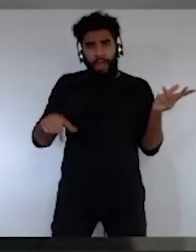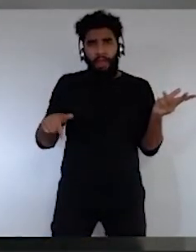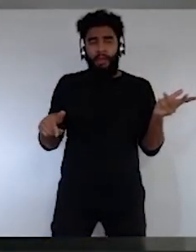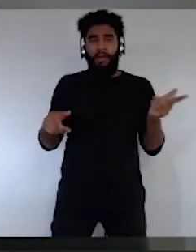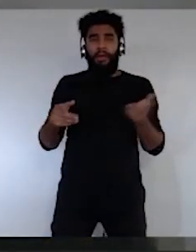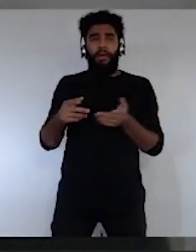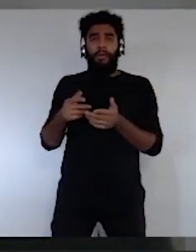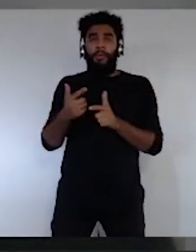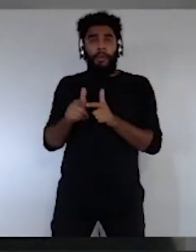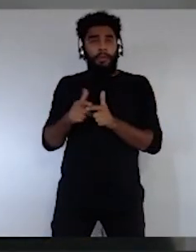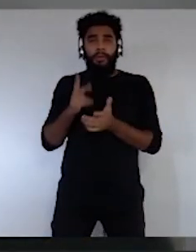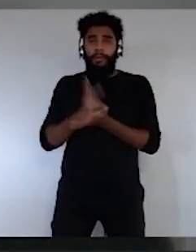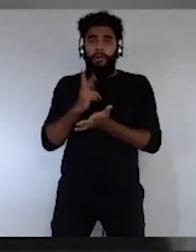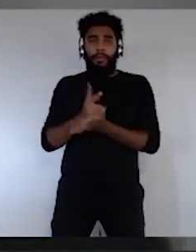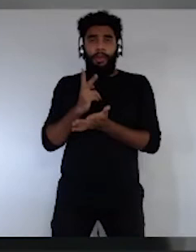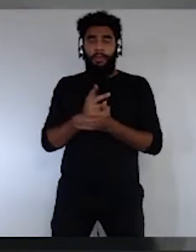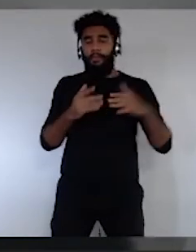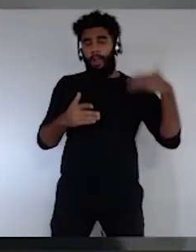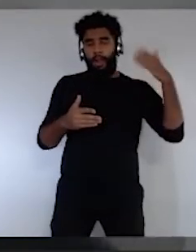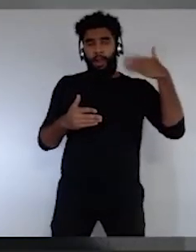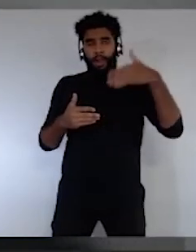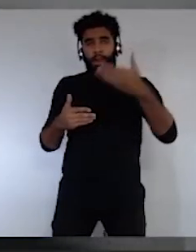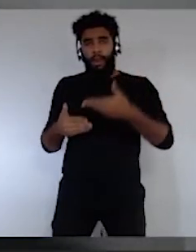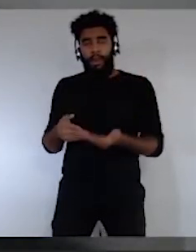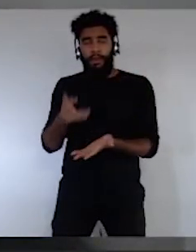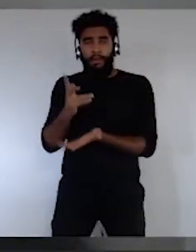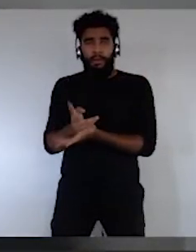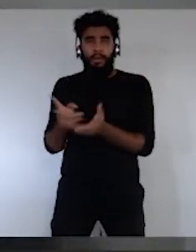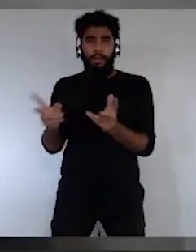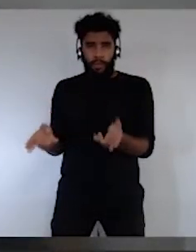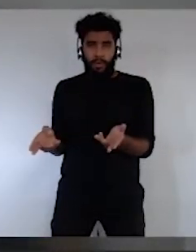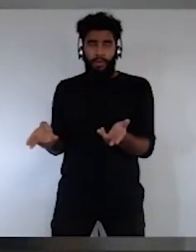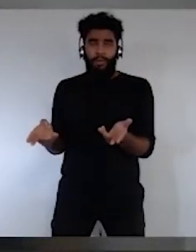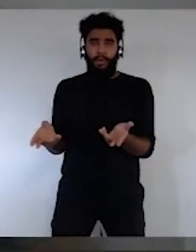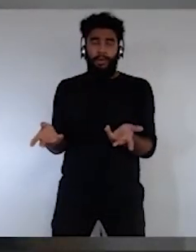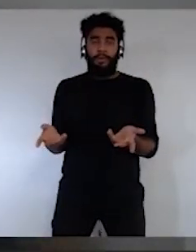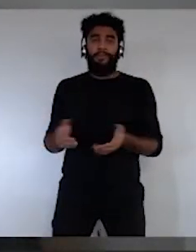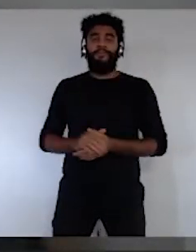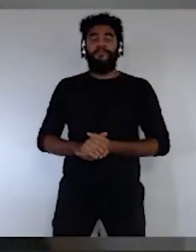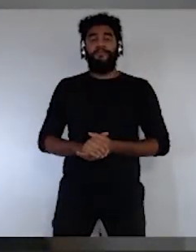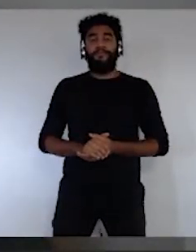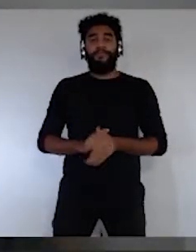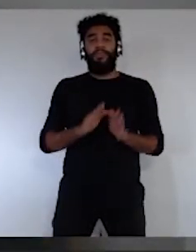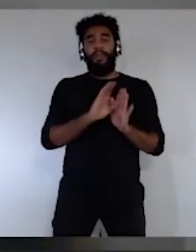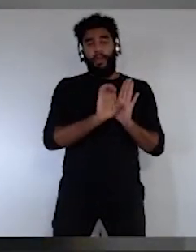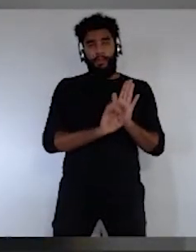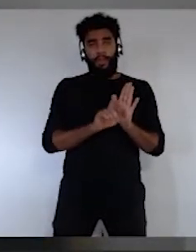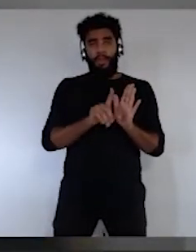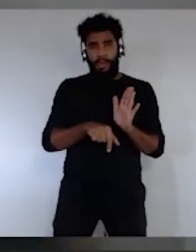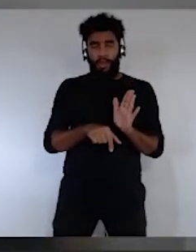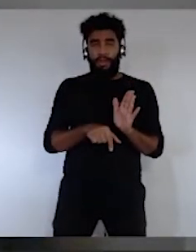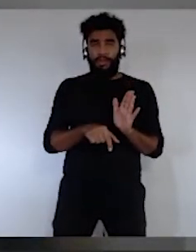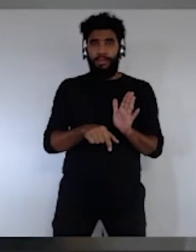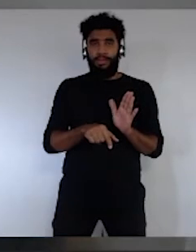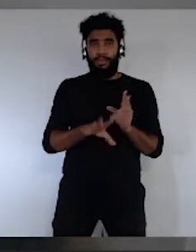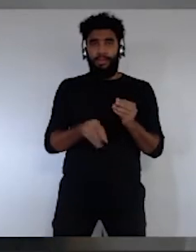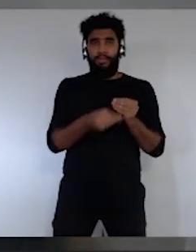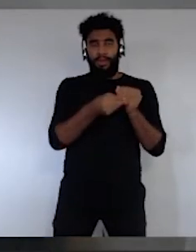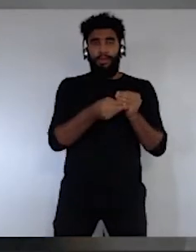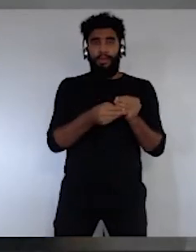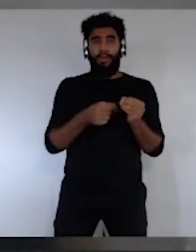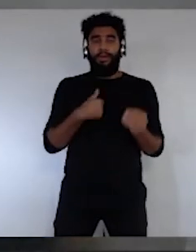do conteúdo dessa emenda, dessa proposta de emenda, eu acho, primeiro, se for mantida a